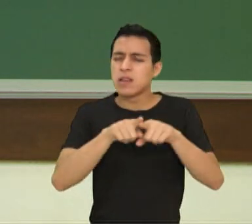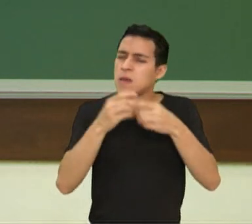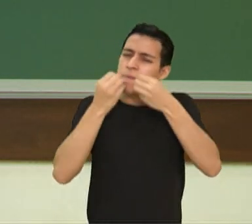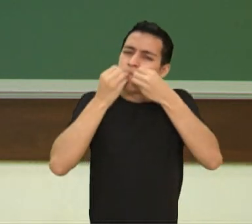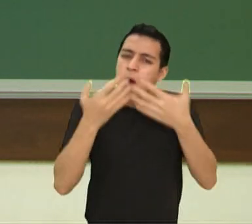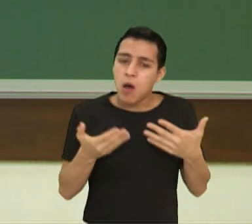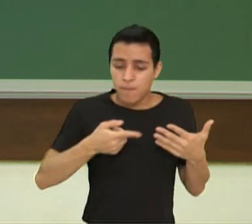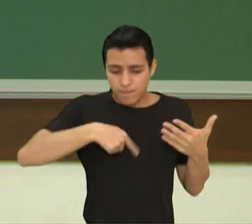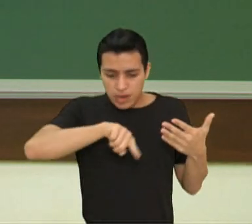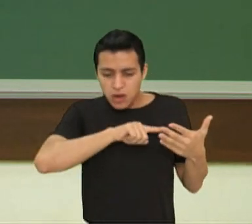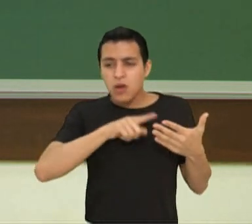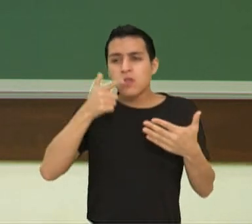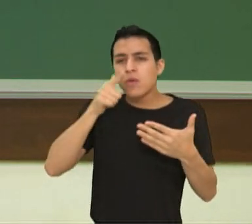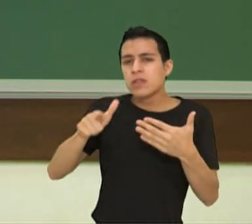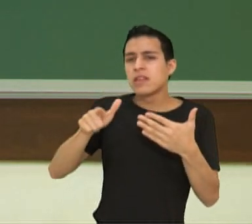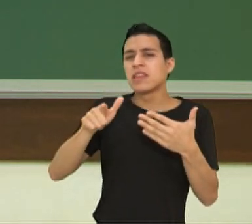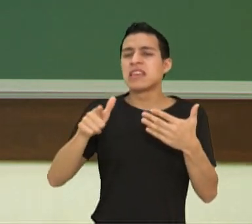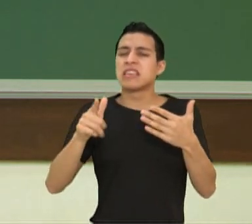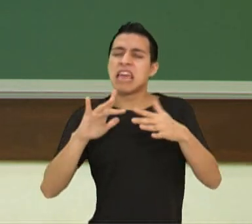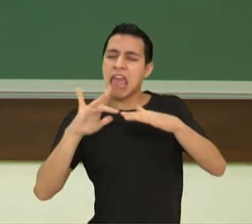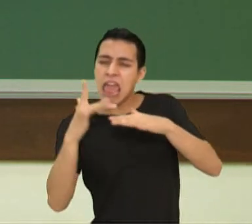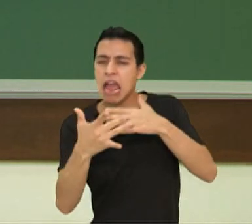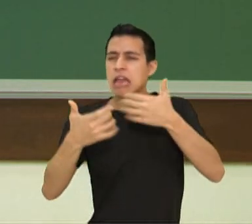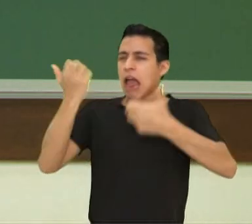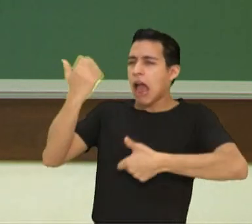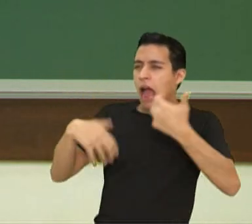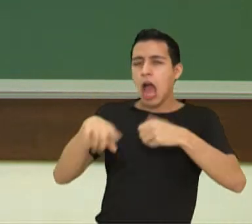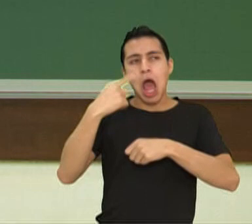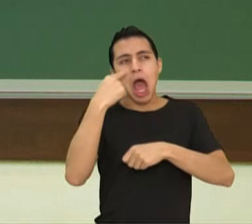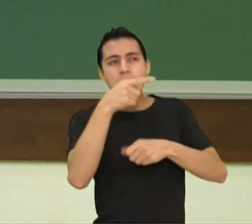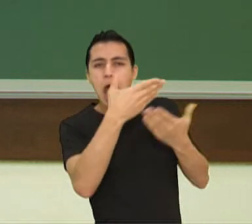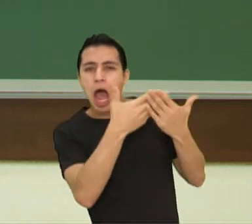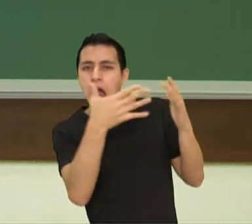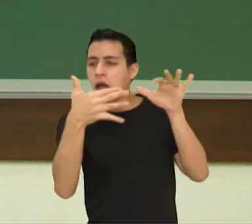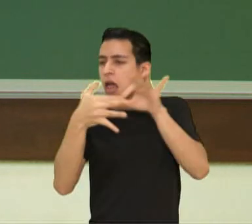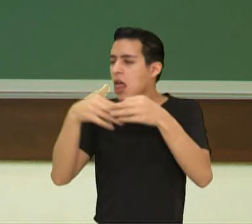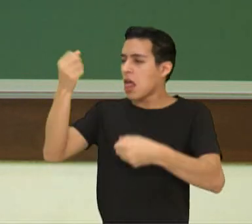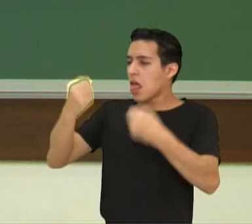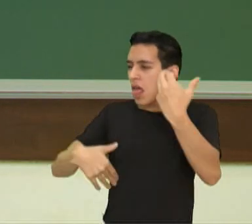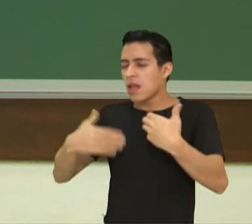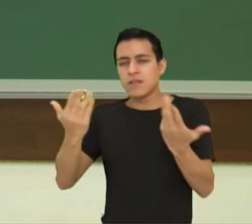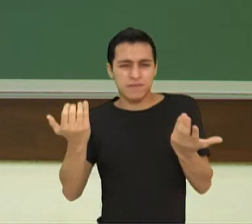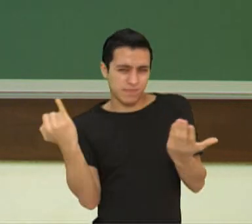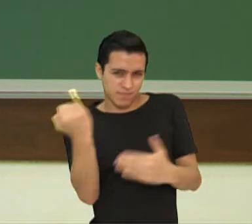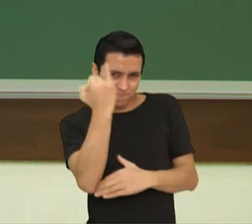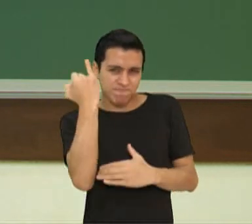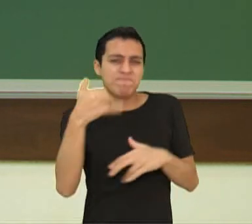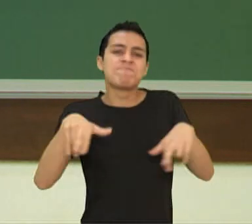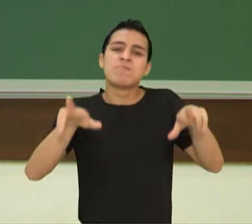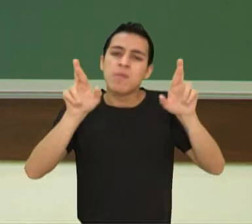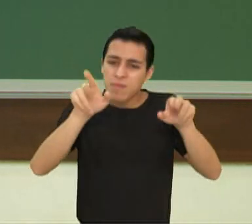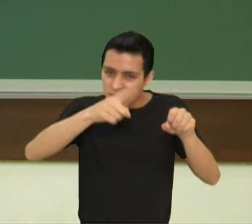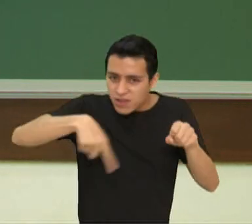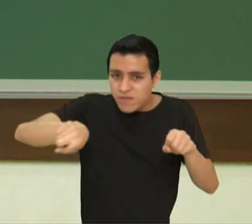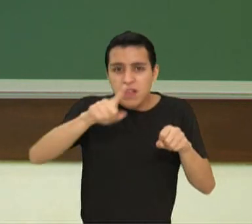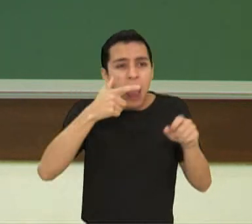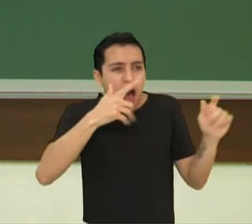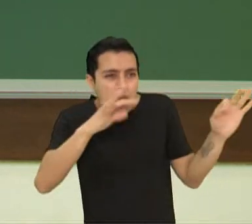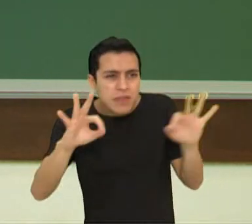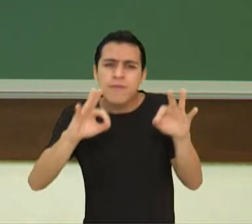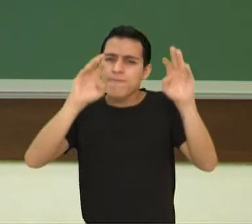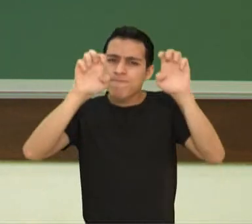gente vai ter argumento para debater nas redes sociais e tudo mais. Mas é muito importante mesmo. Então, espero que vocês estejam acompanhando